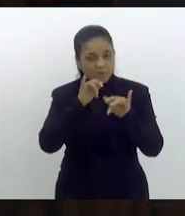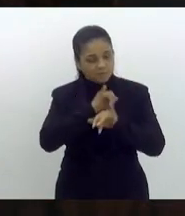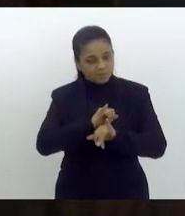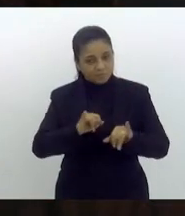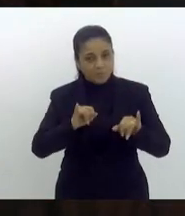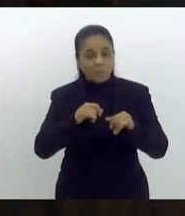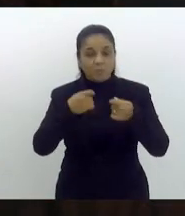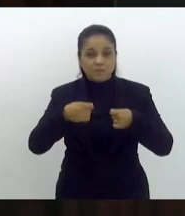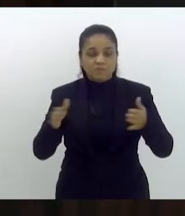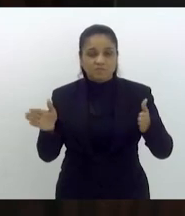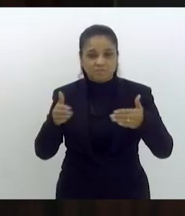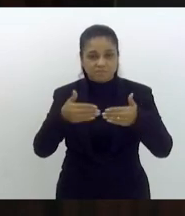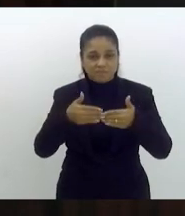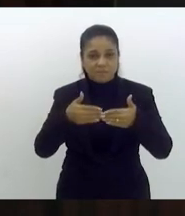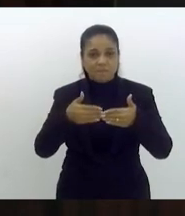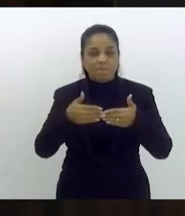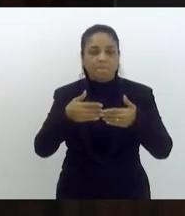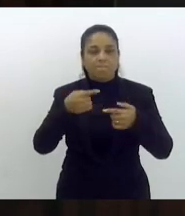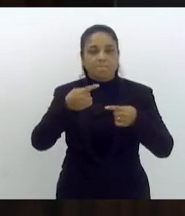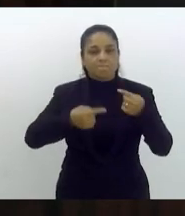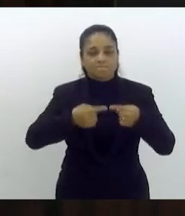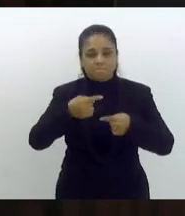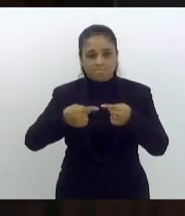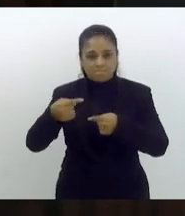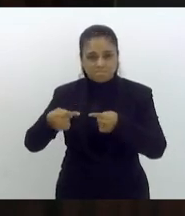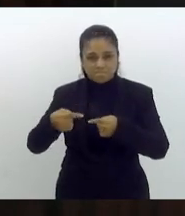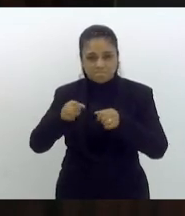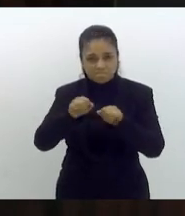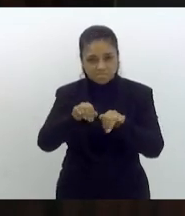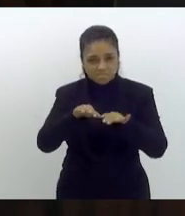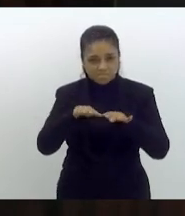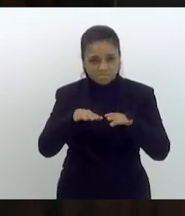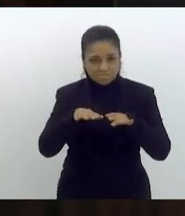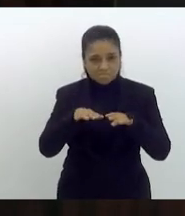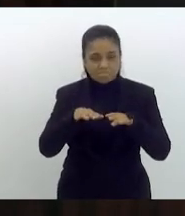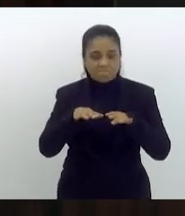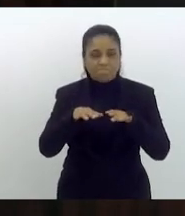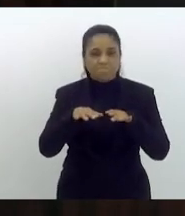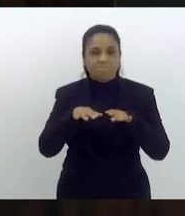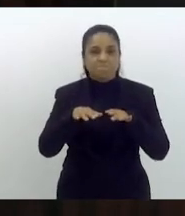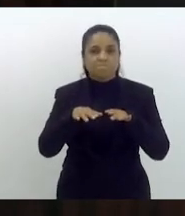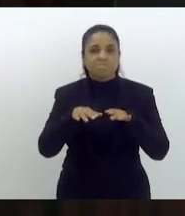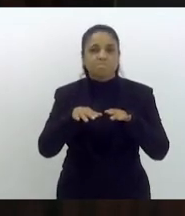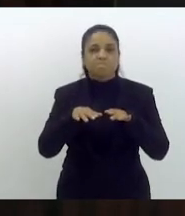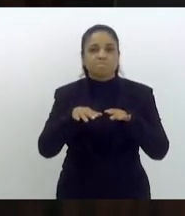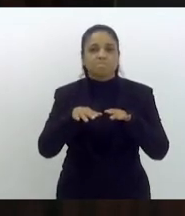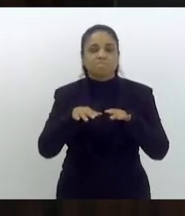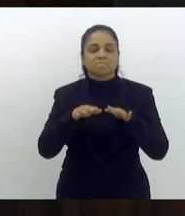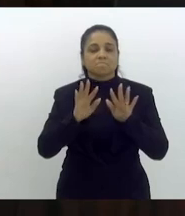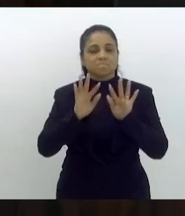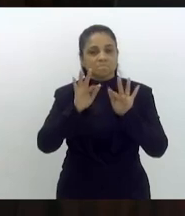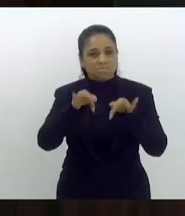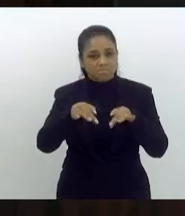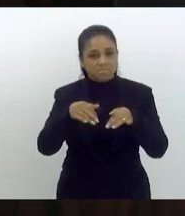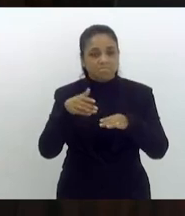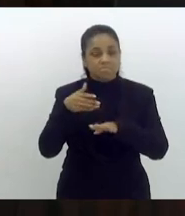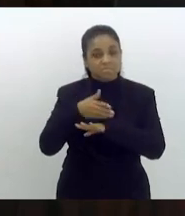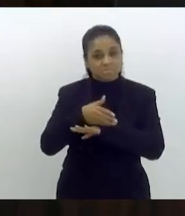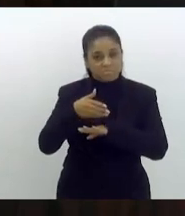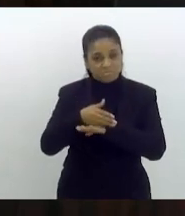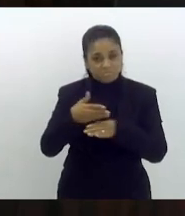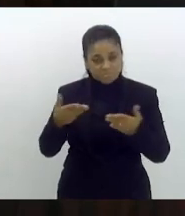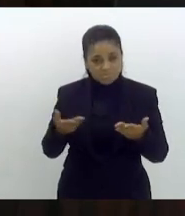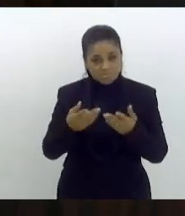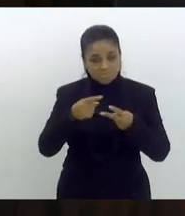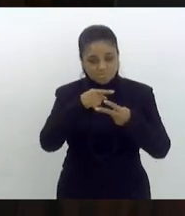encerrar nada mais a vida tratar na sessão antes porém de encerrar ela anunciar os presentes e os